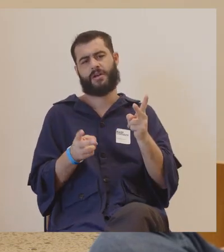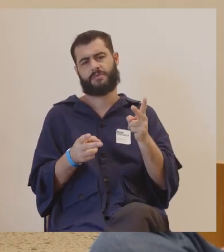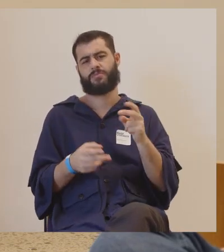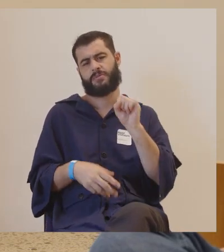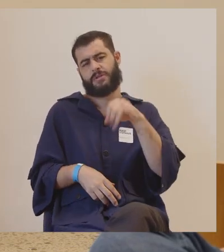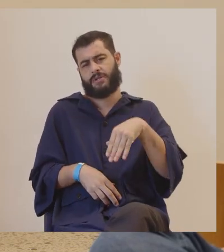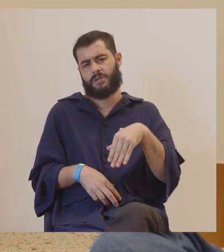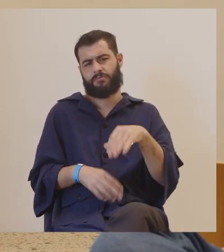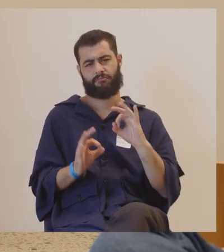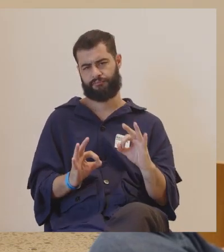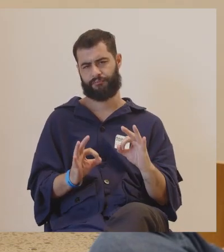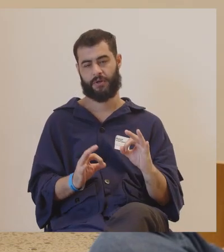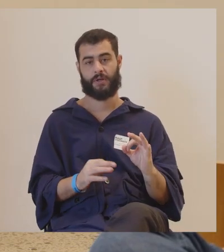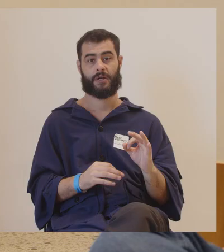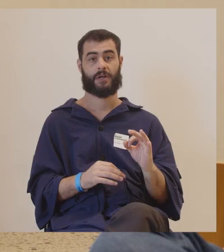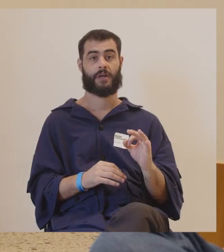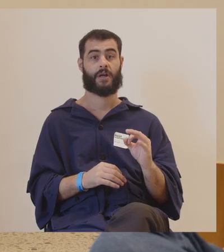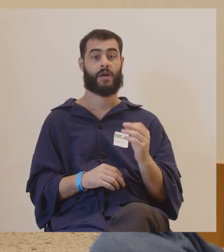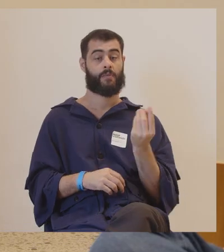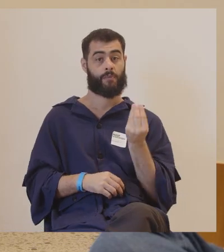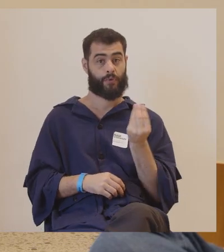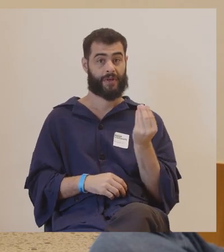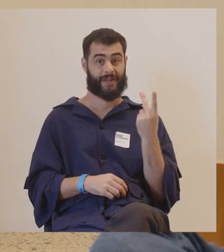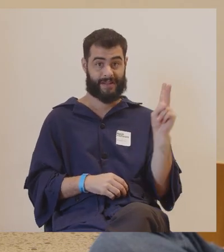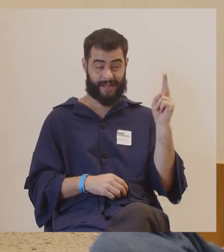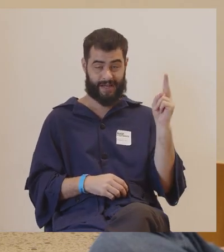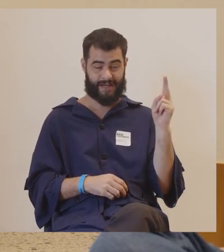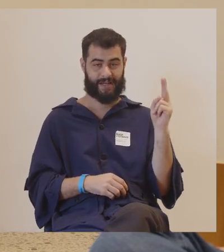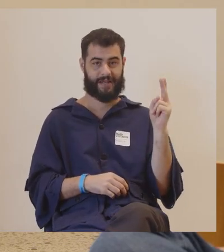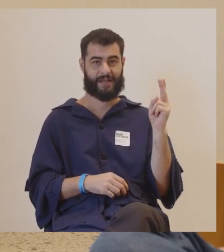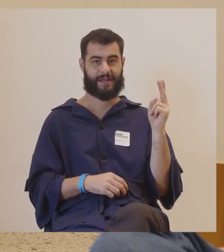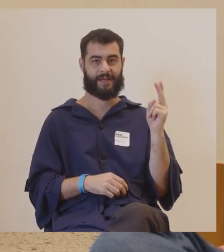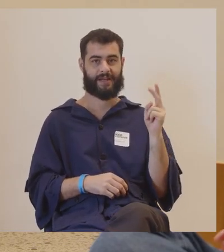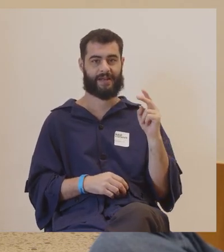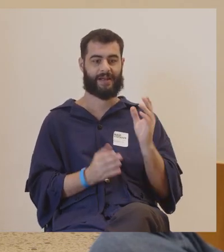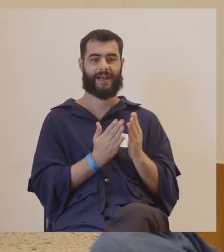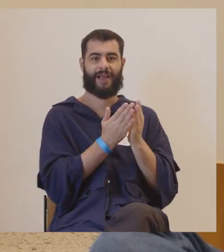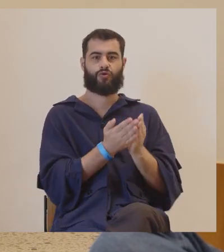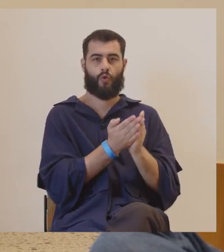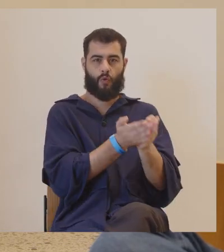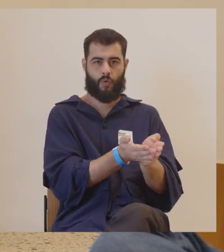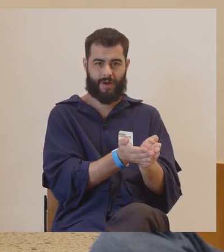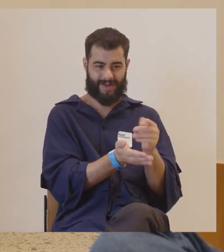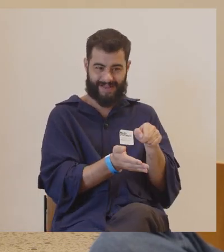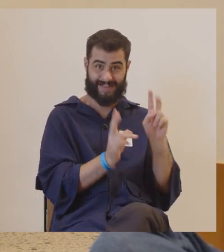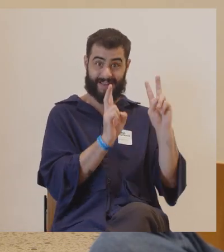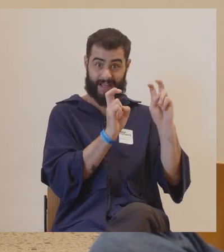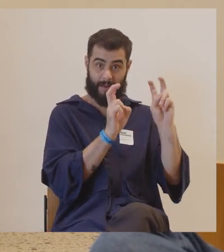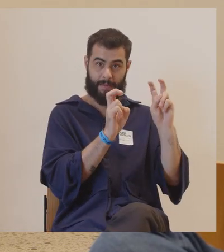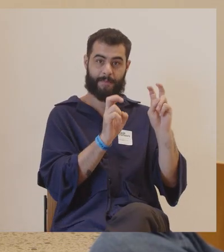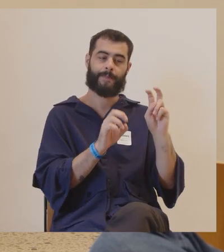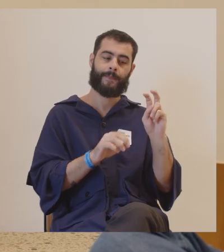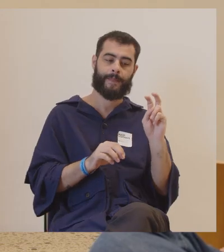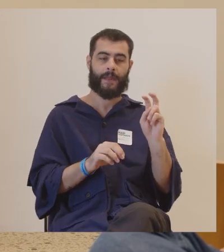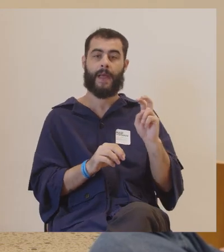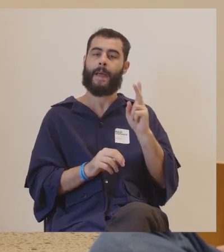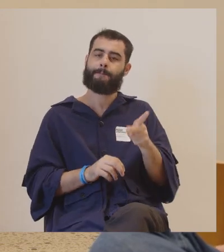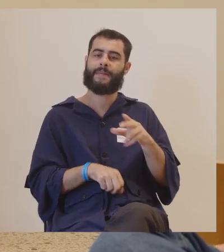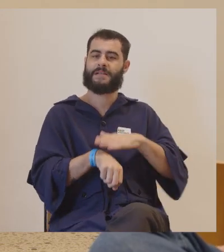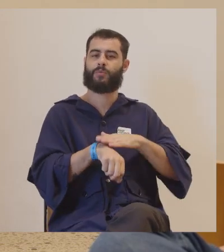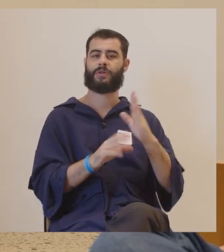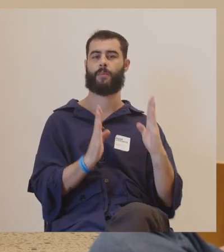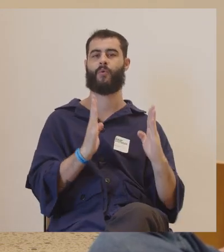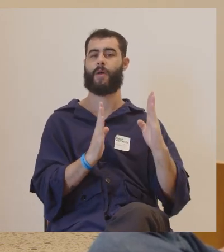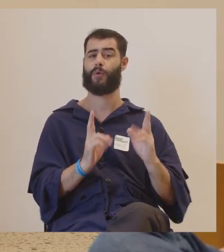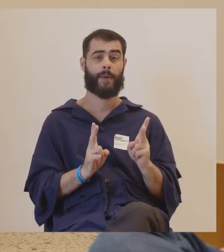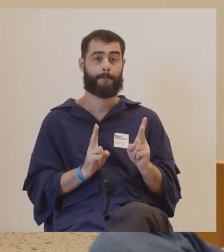da Canoa sobre o Épte, por exemplo, é um pouco, eu acho que é do mesmo período. O